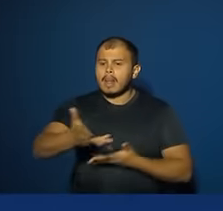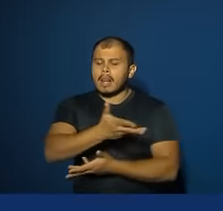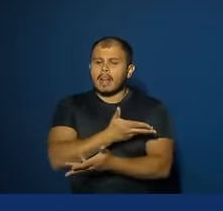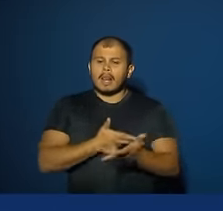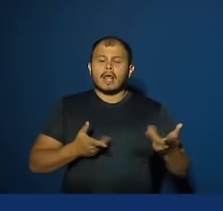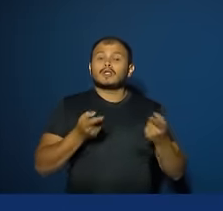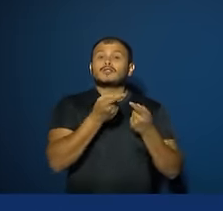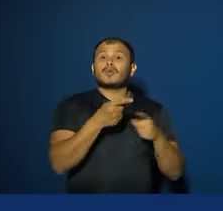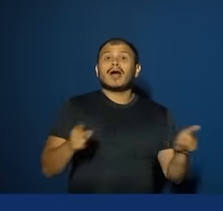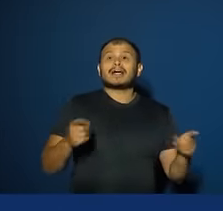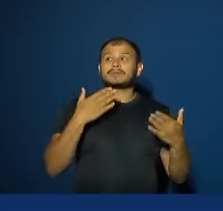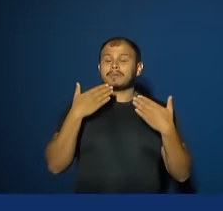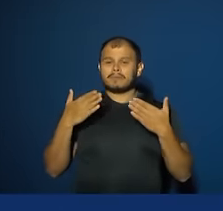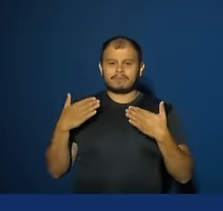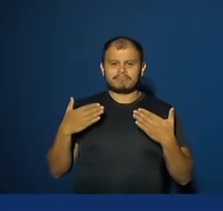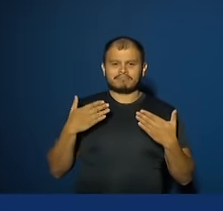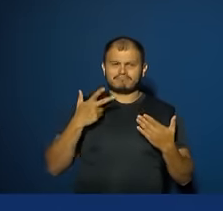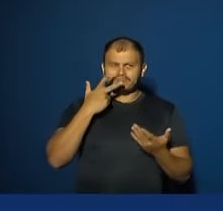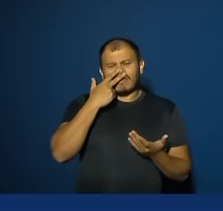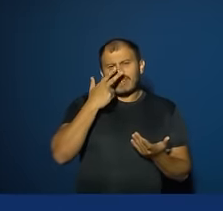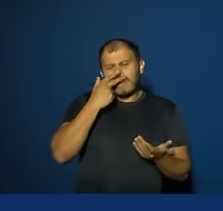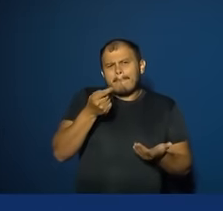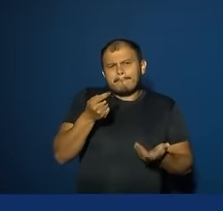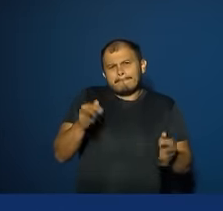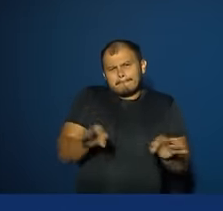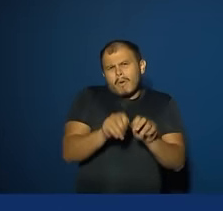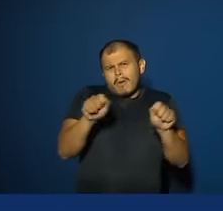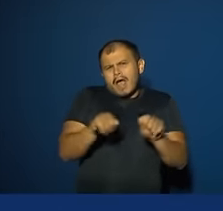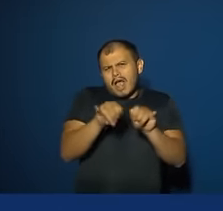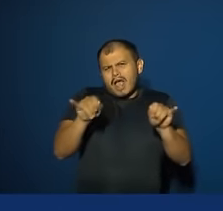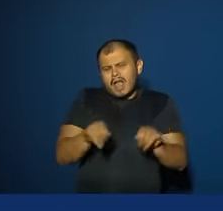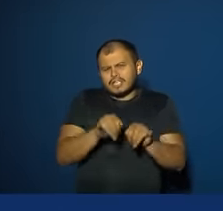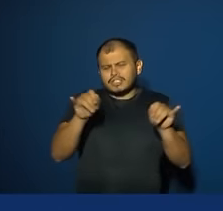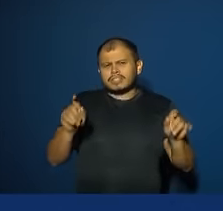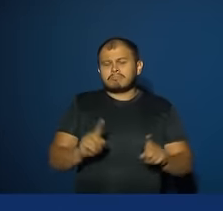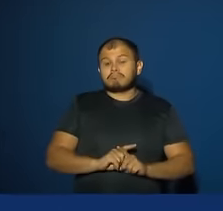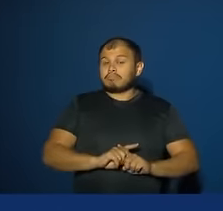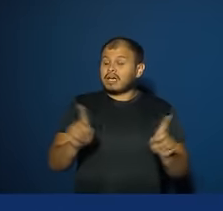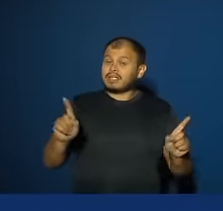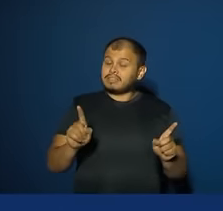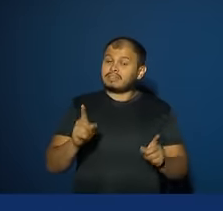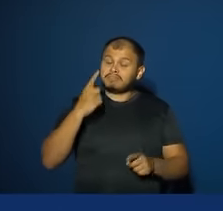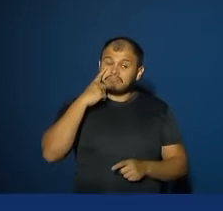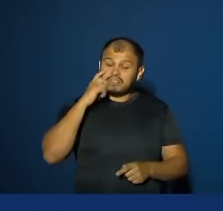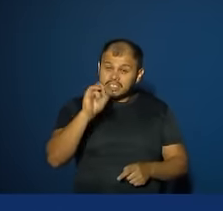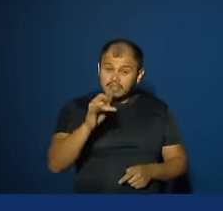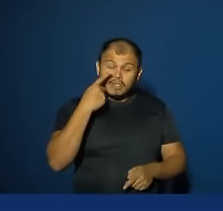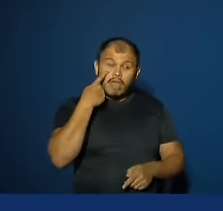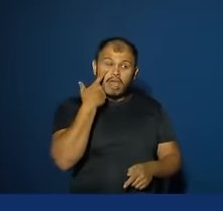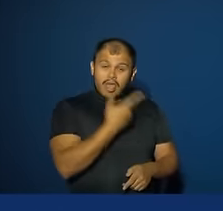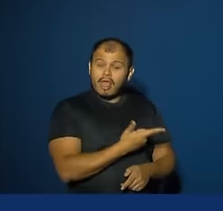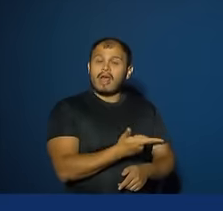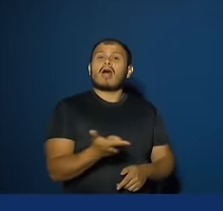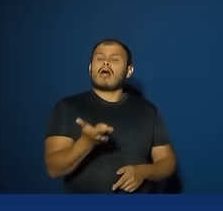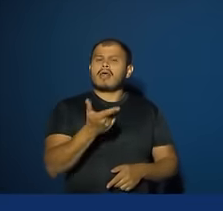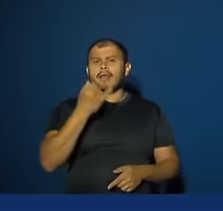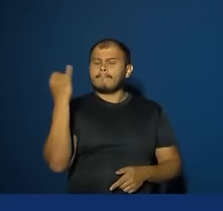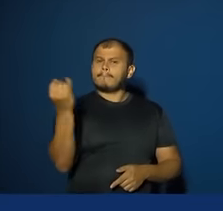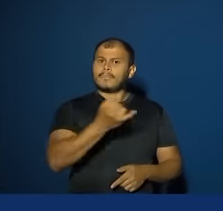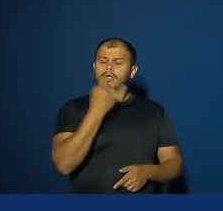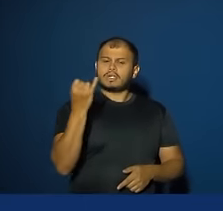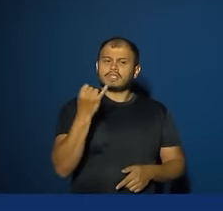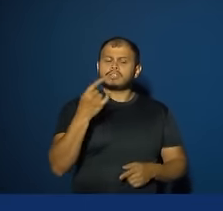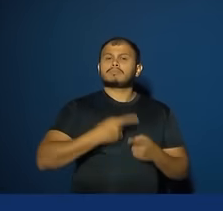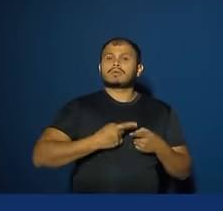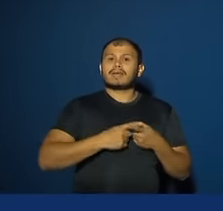ministros Isso parece muito pouco né mas é muito simbólico e muito importante de uma harmonização que foi